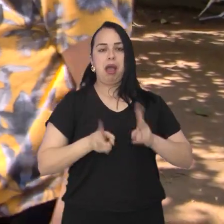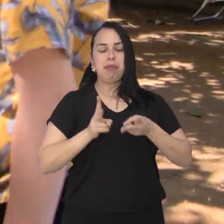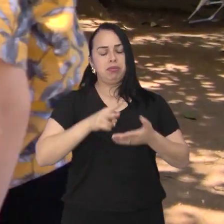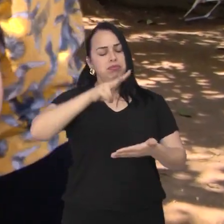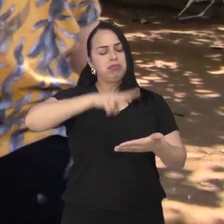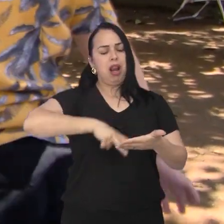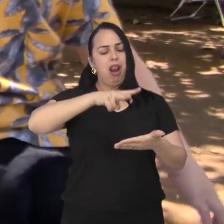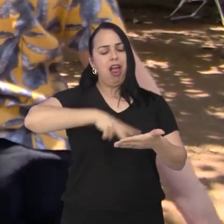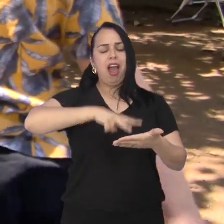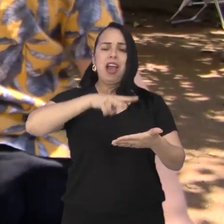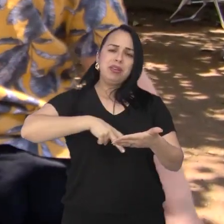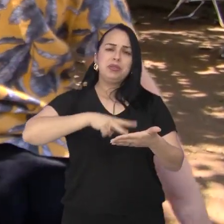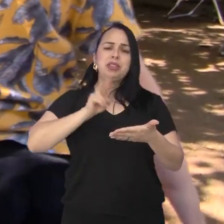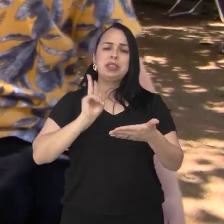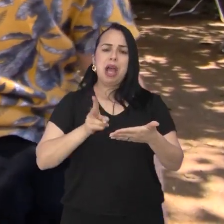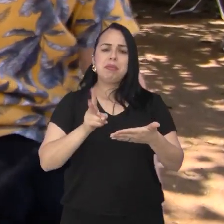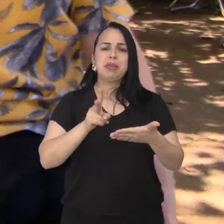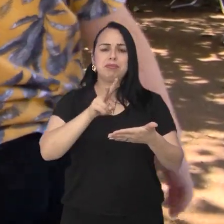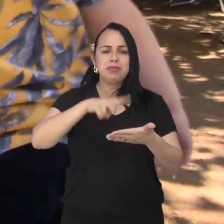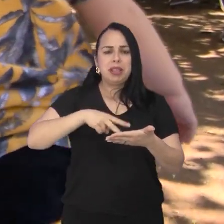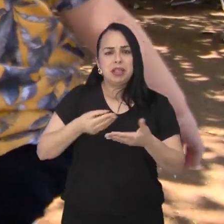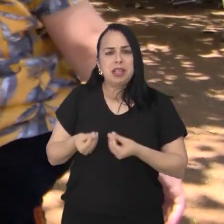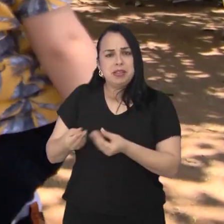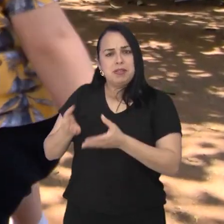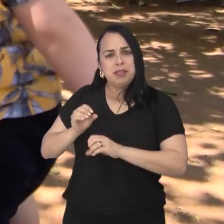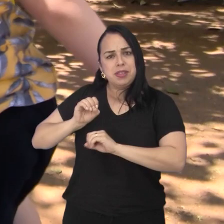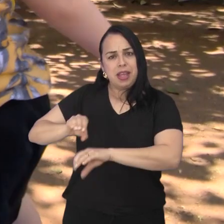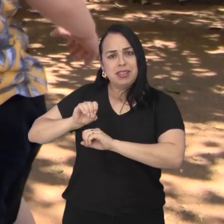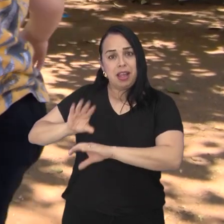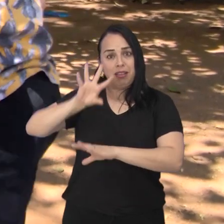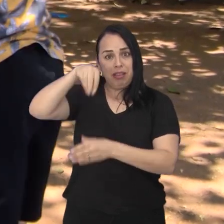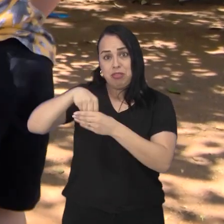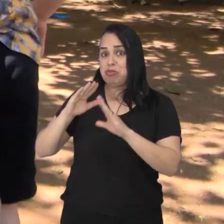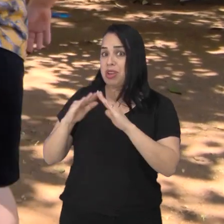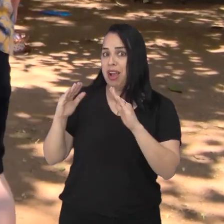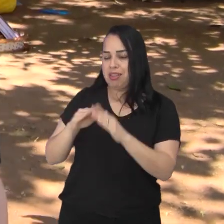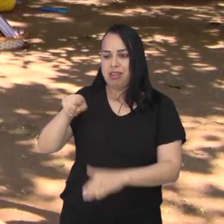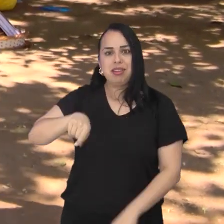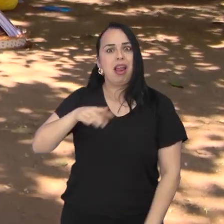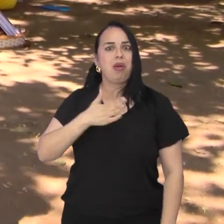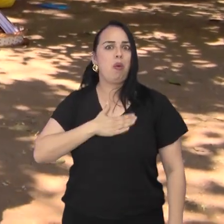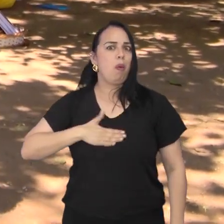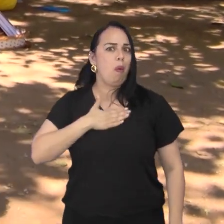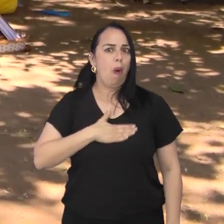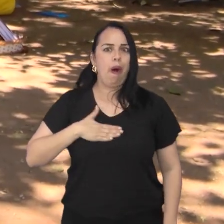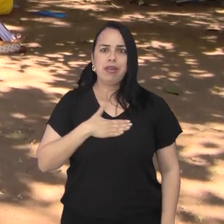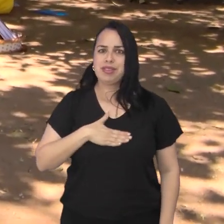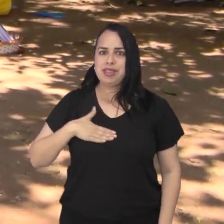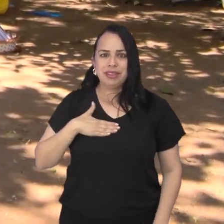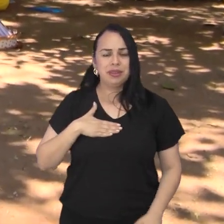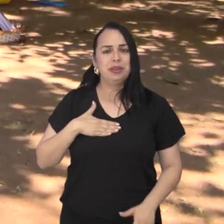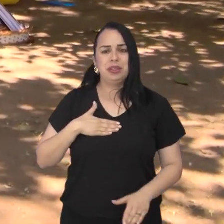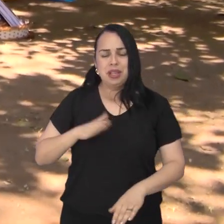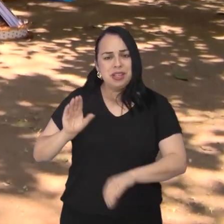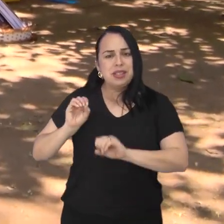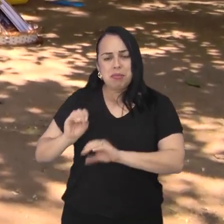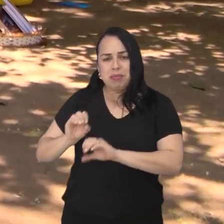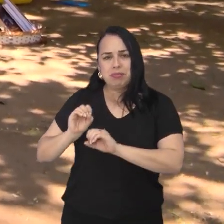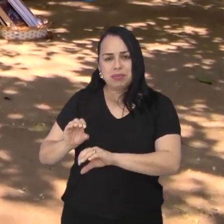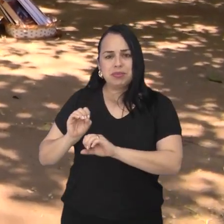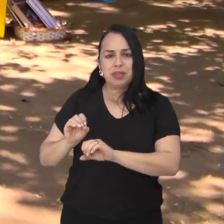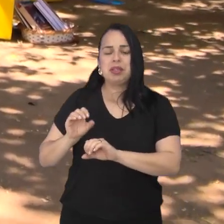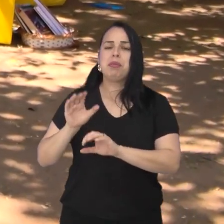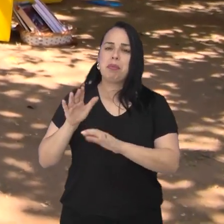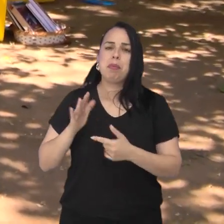né? A gente prioriza muito isso em casa, ele gosta sempre, desde muito novinho. A gente trouxe